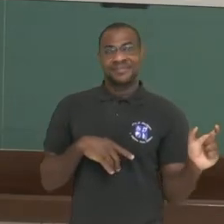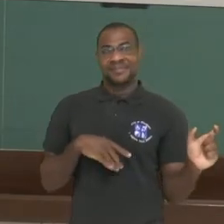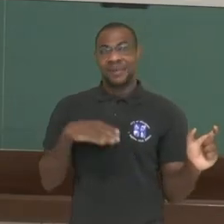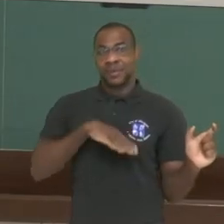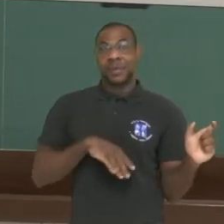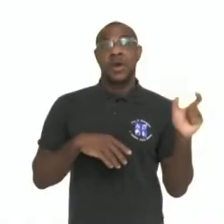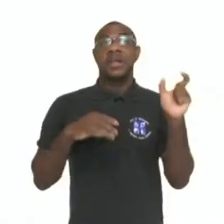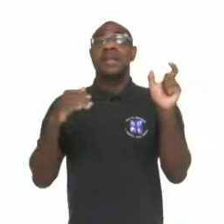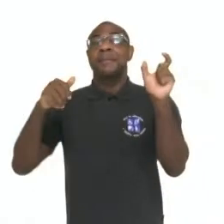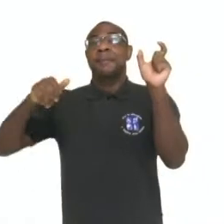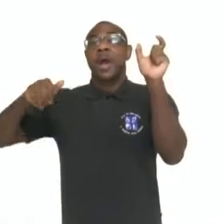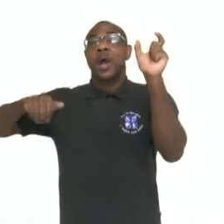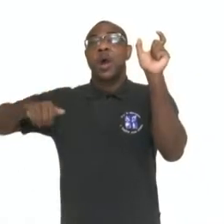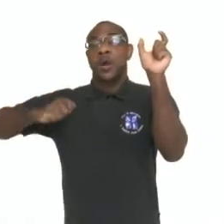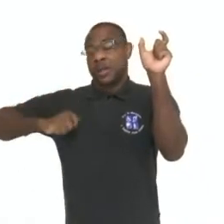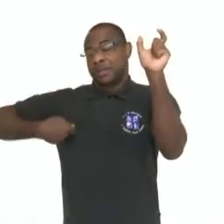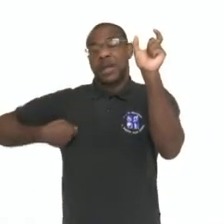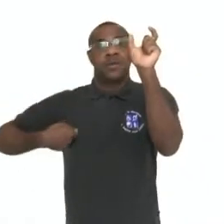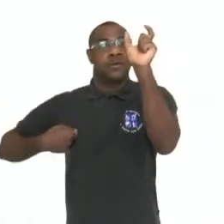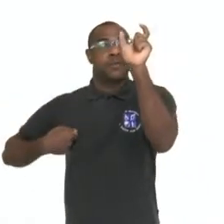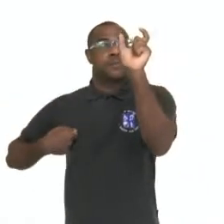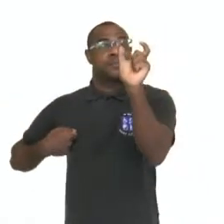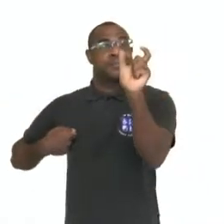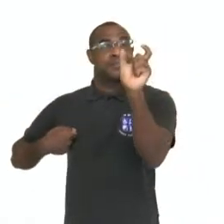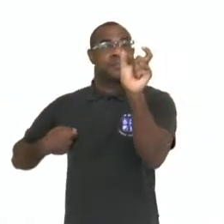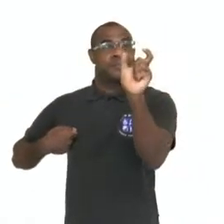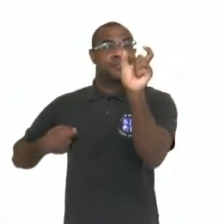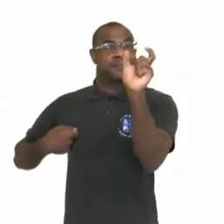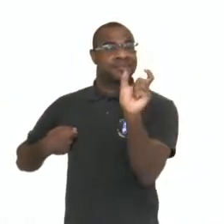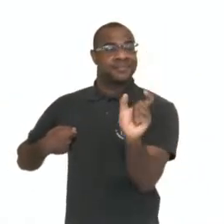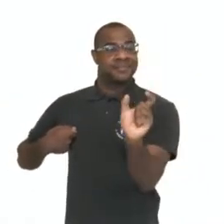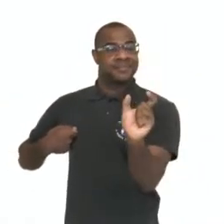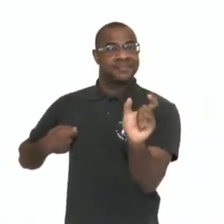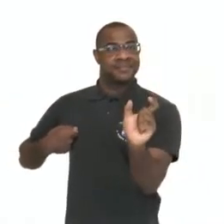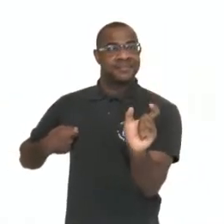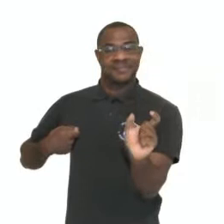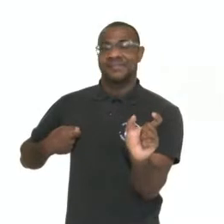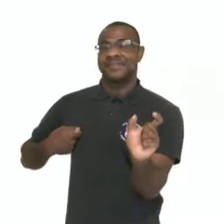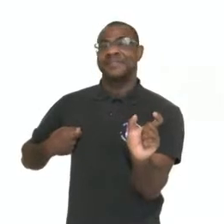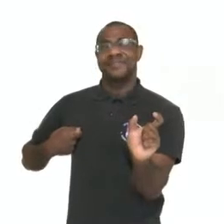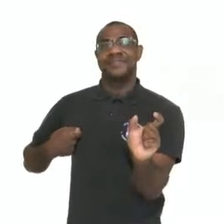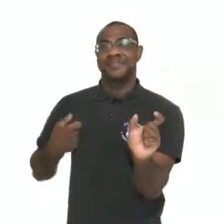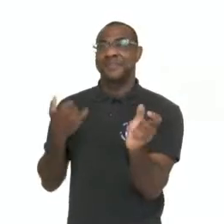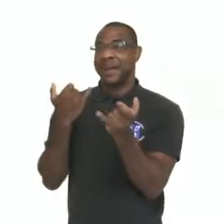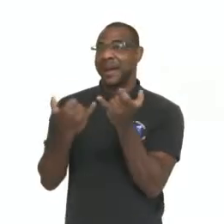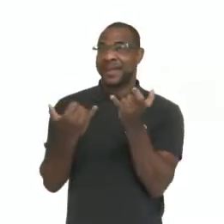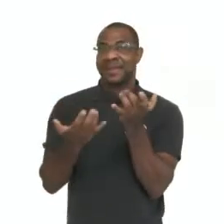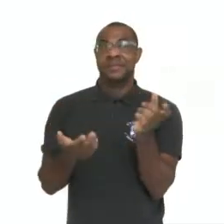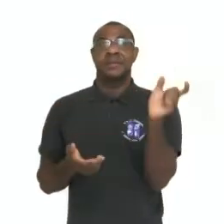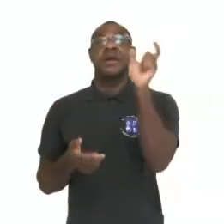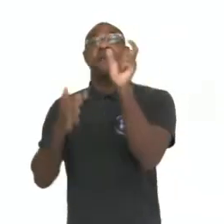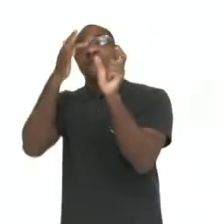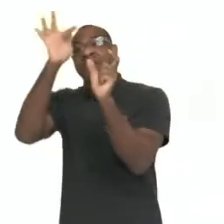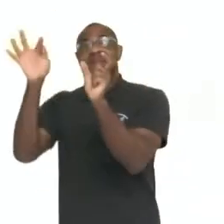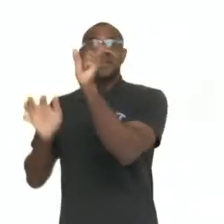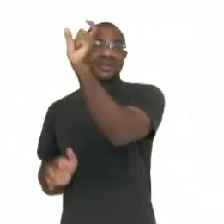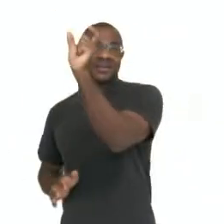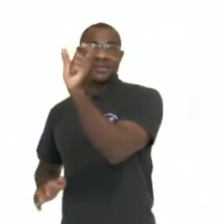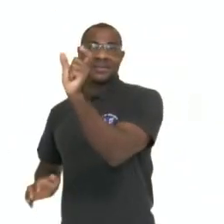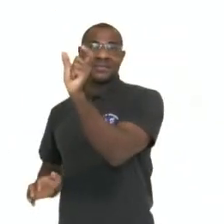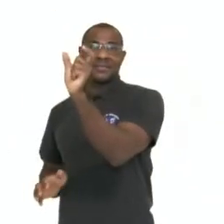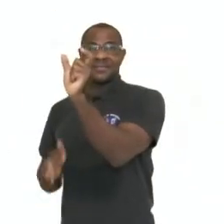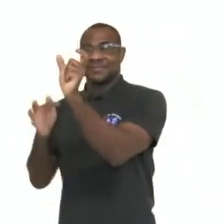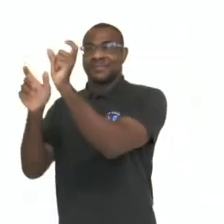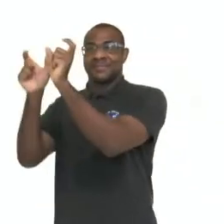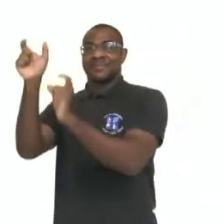o espanhol, praticamente quase igual, afetividade, caridade, generosidade. Olha o francês,